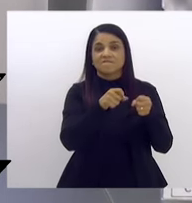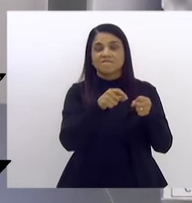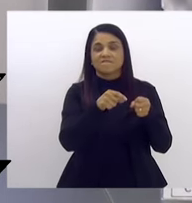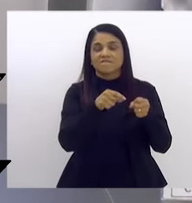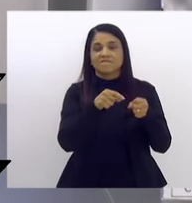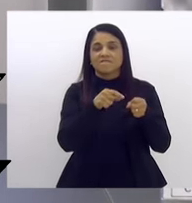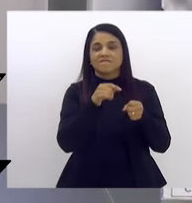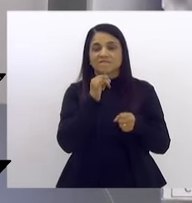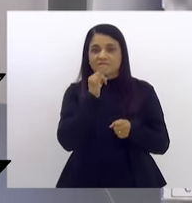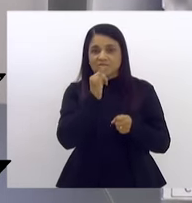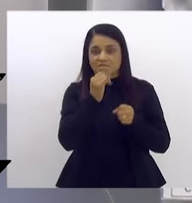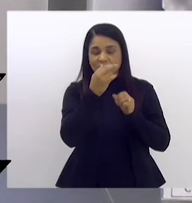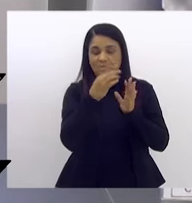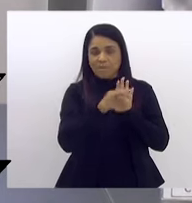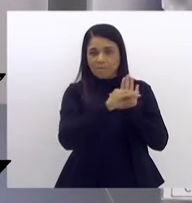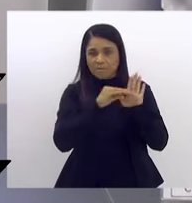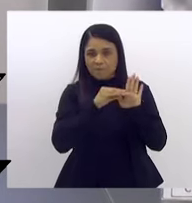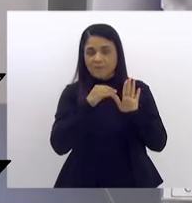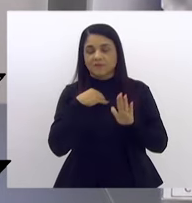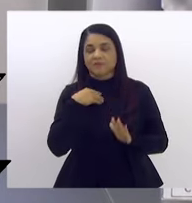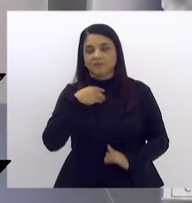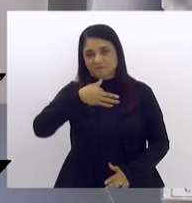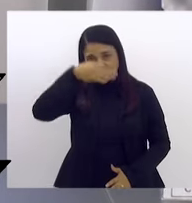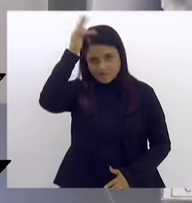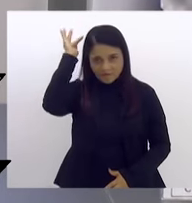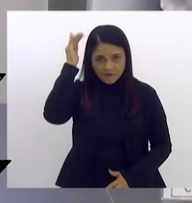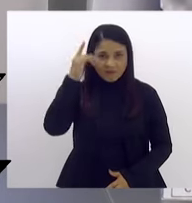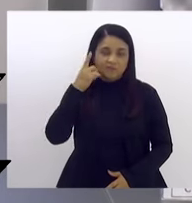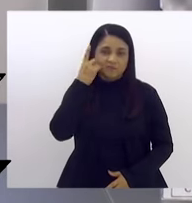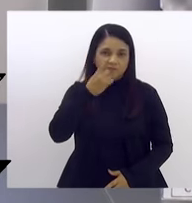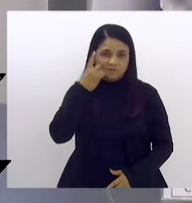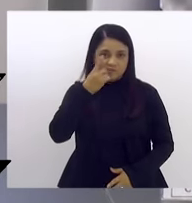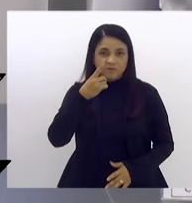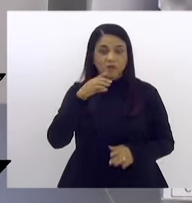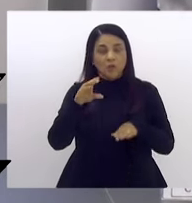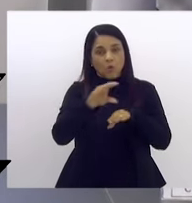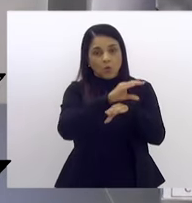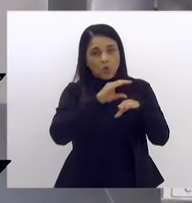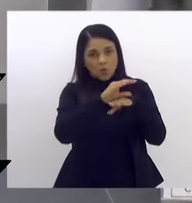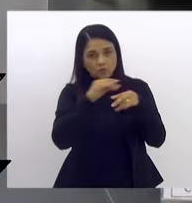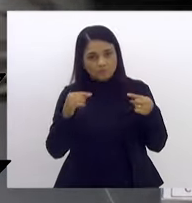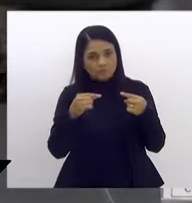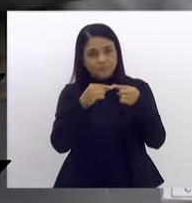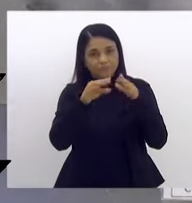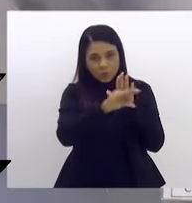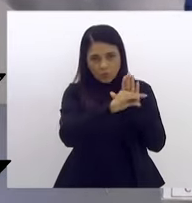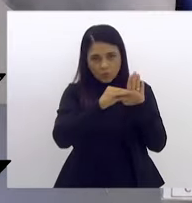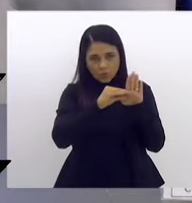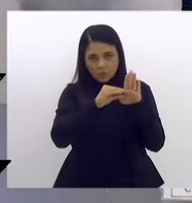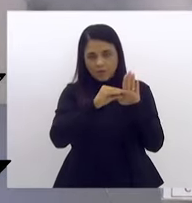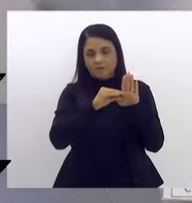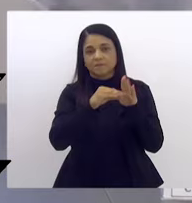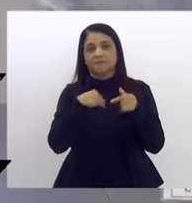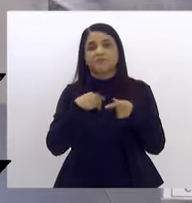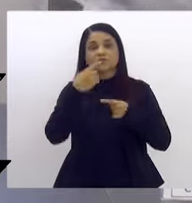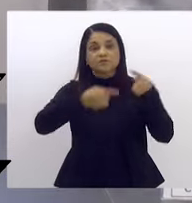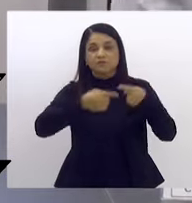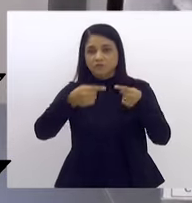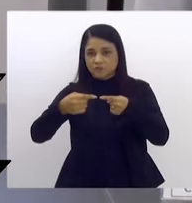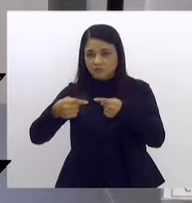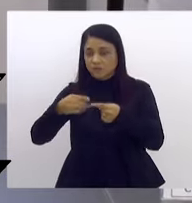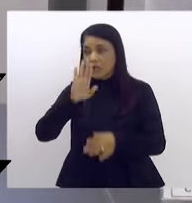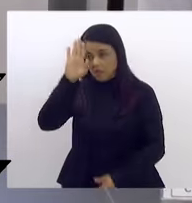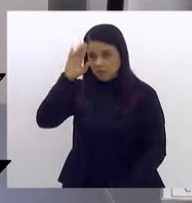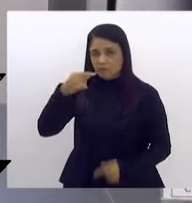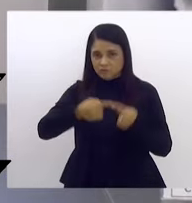que menciona o parecer do deputado Fred Pacheco é pela constitucionalidade com emendas em discussão para discutir